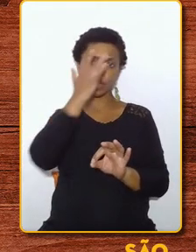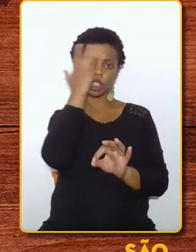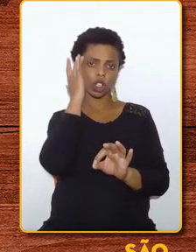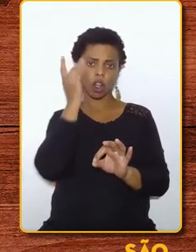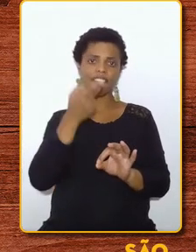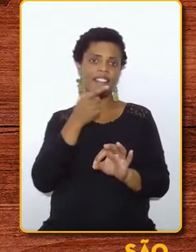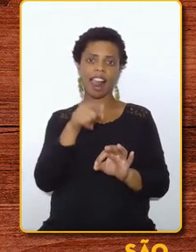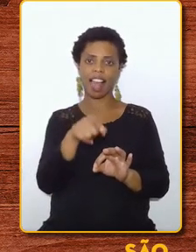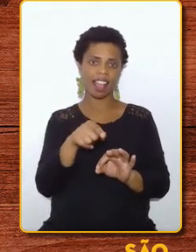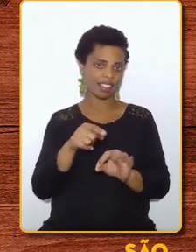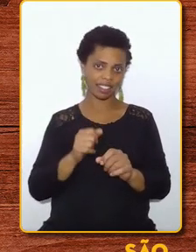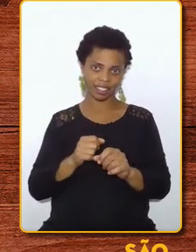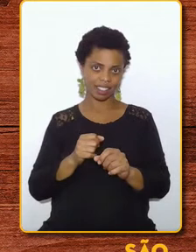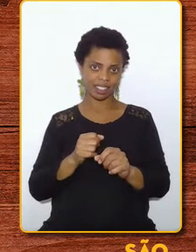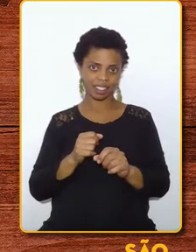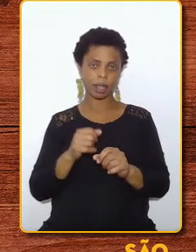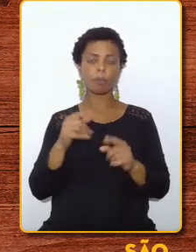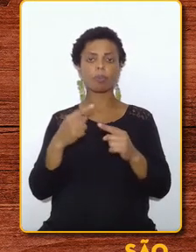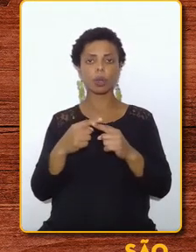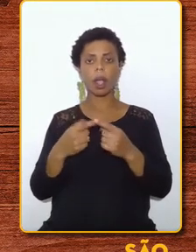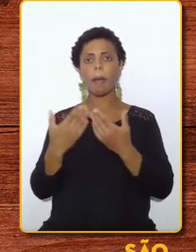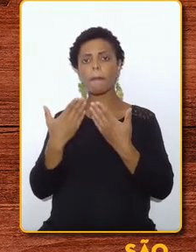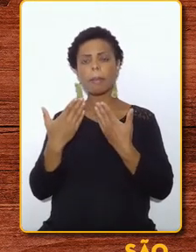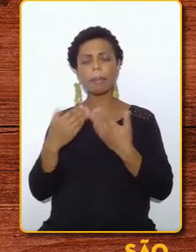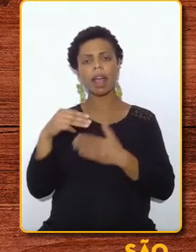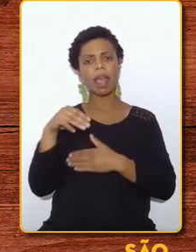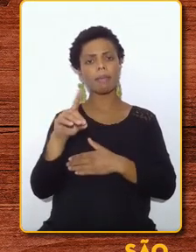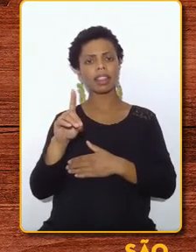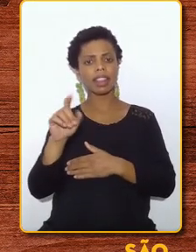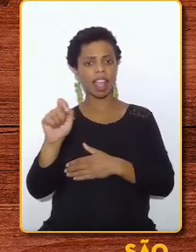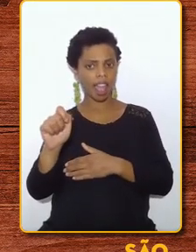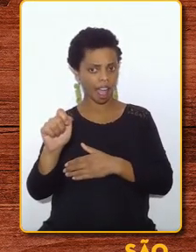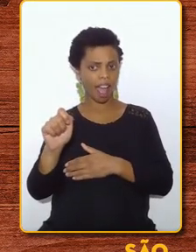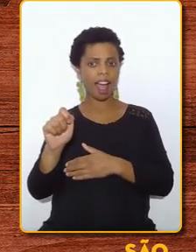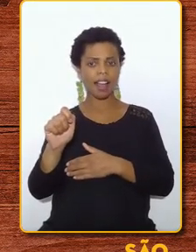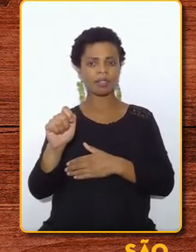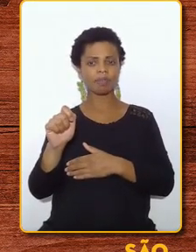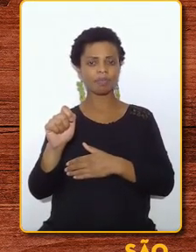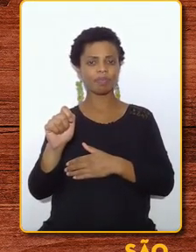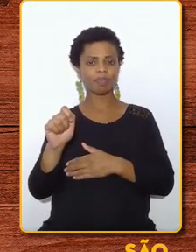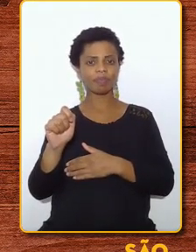numa conversa com o MDA, né, porque nós